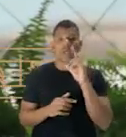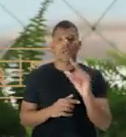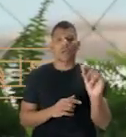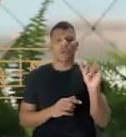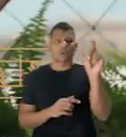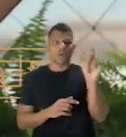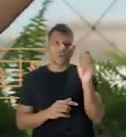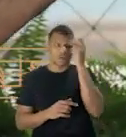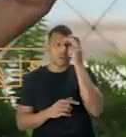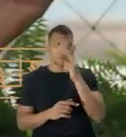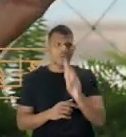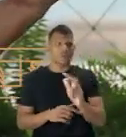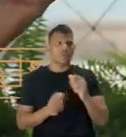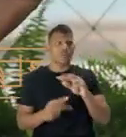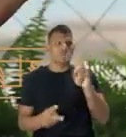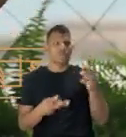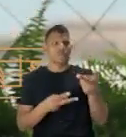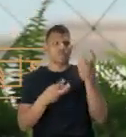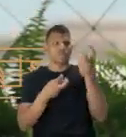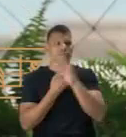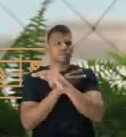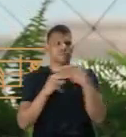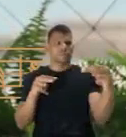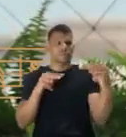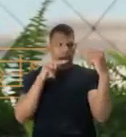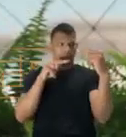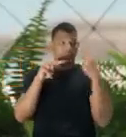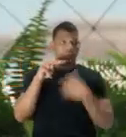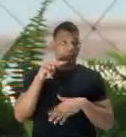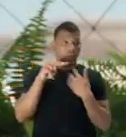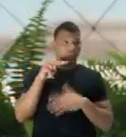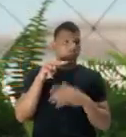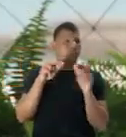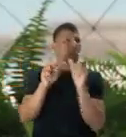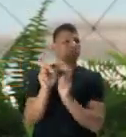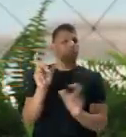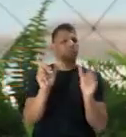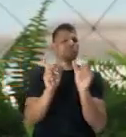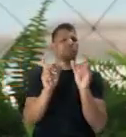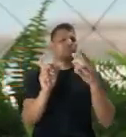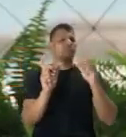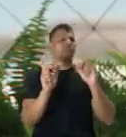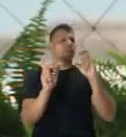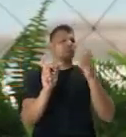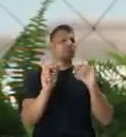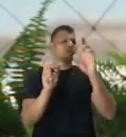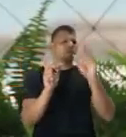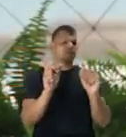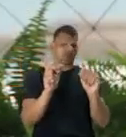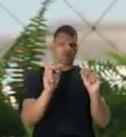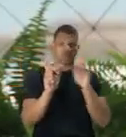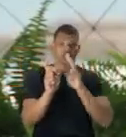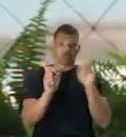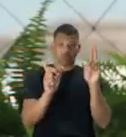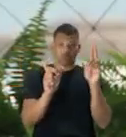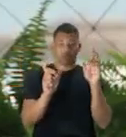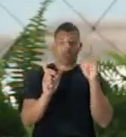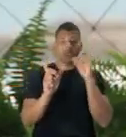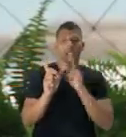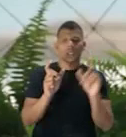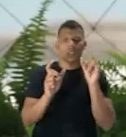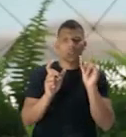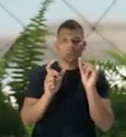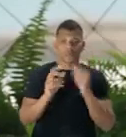Esse malandro de primeira, com sobrenome de